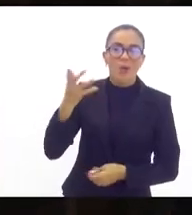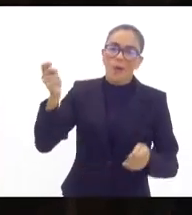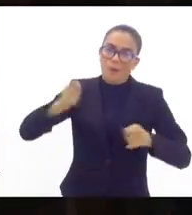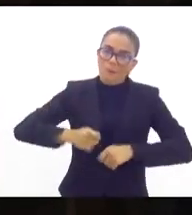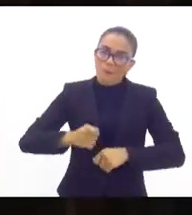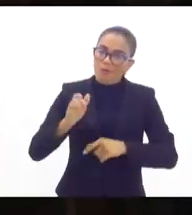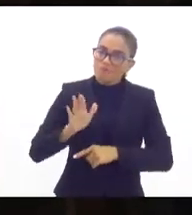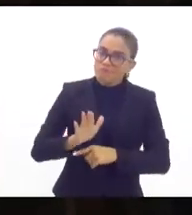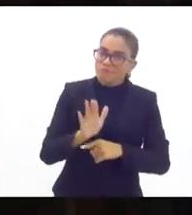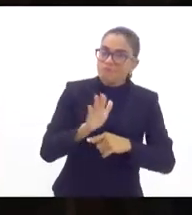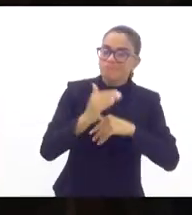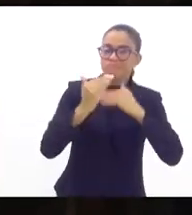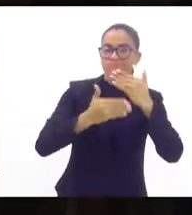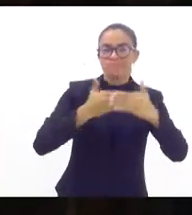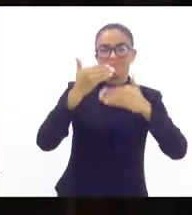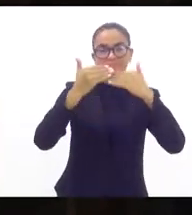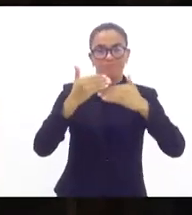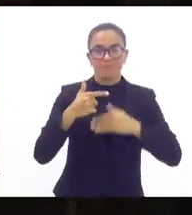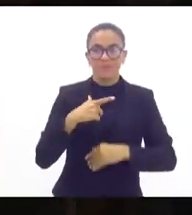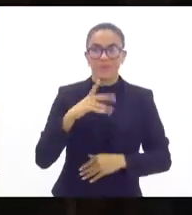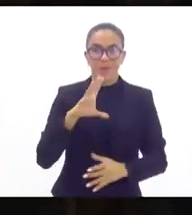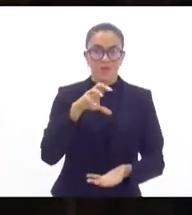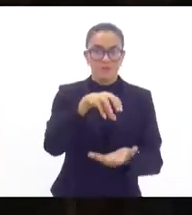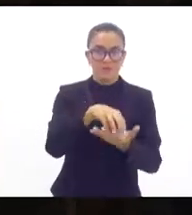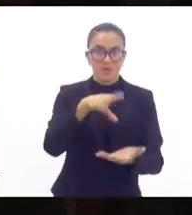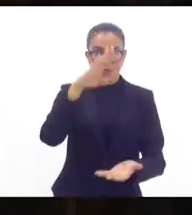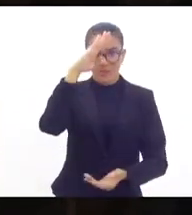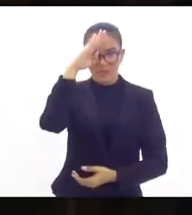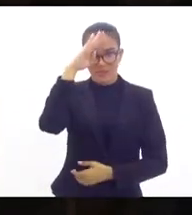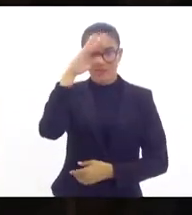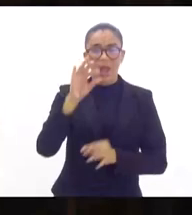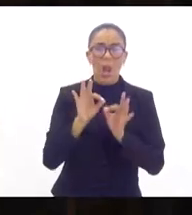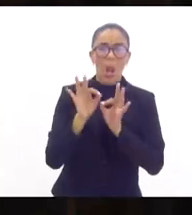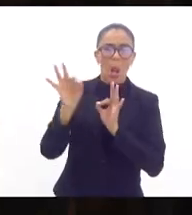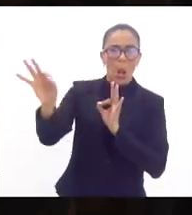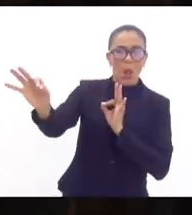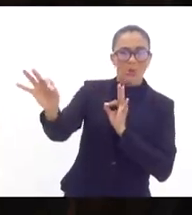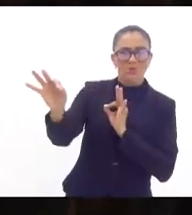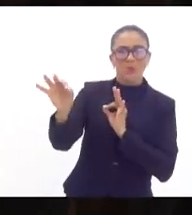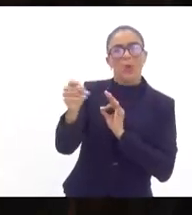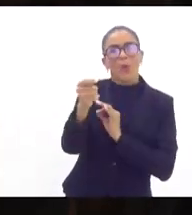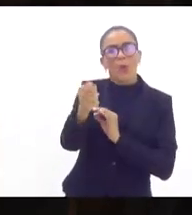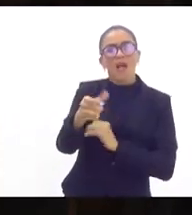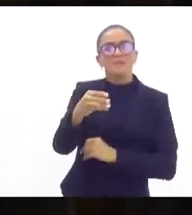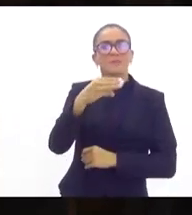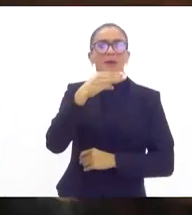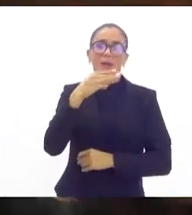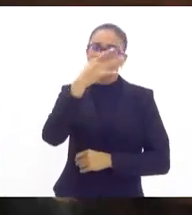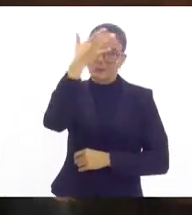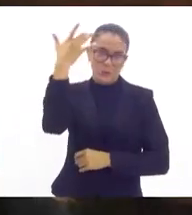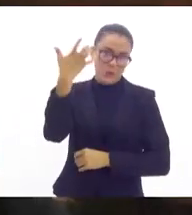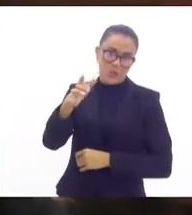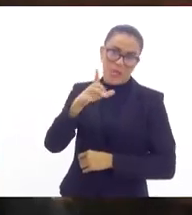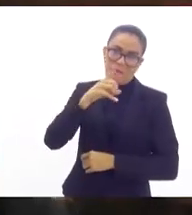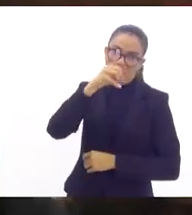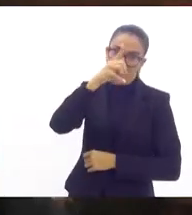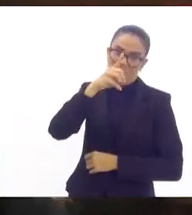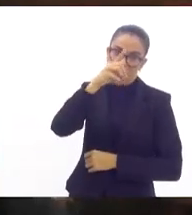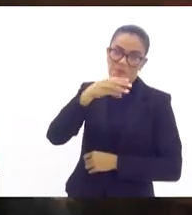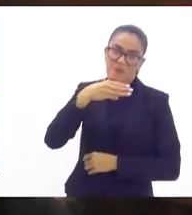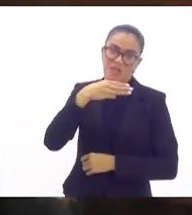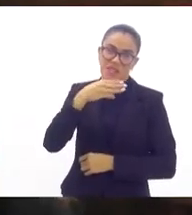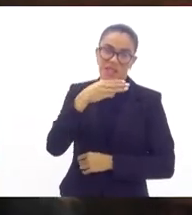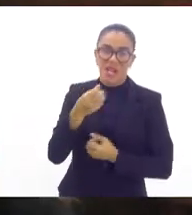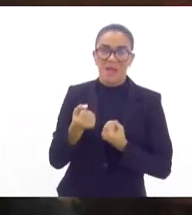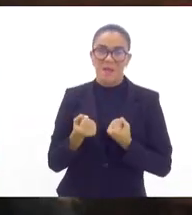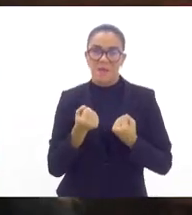resolvidas tem esse espaço desse exército lá só que fica longe né ficar perto da Mangueira ninguém quer correr o perigo de ficar perto da Mangueira de botar